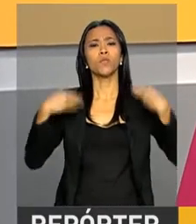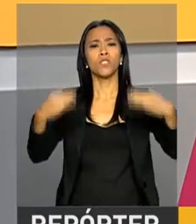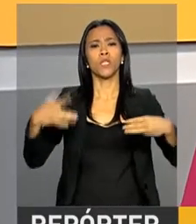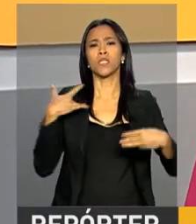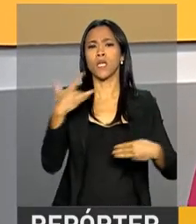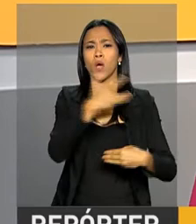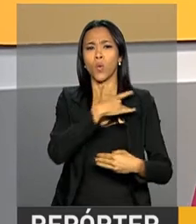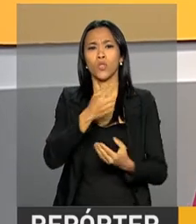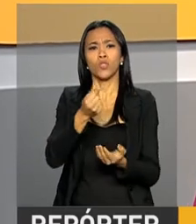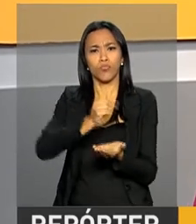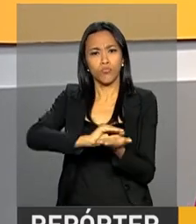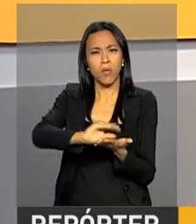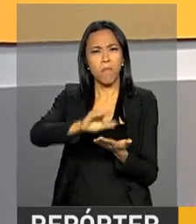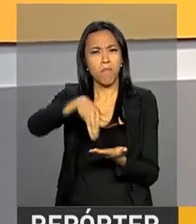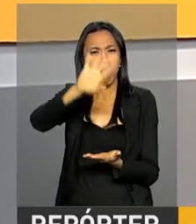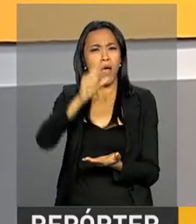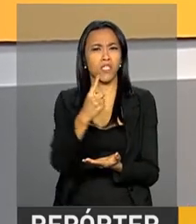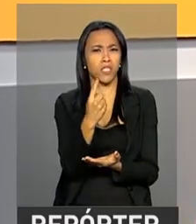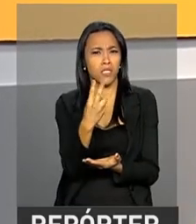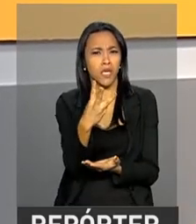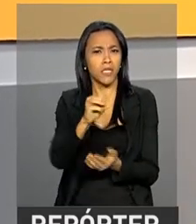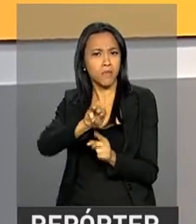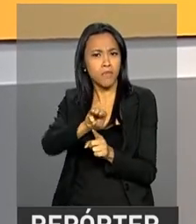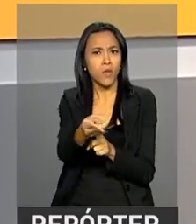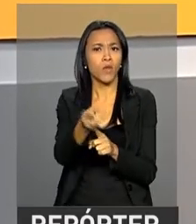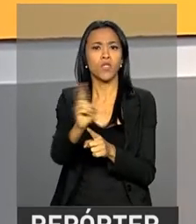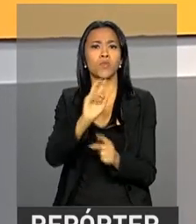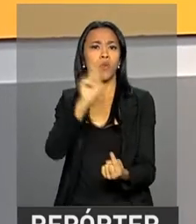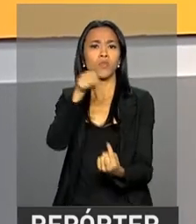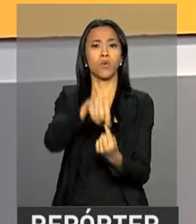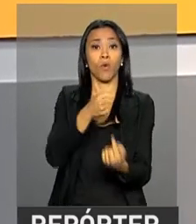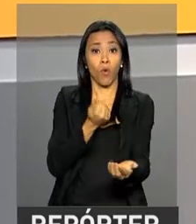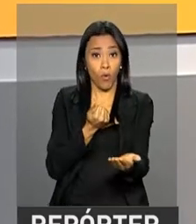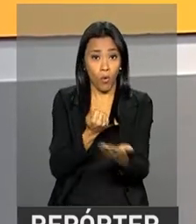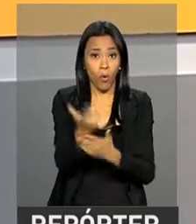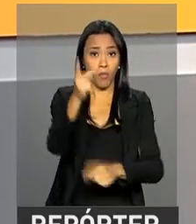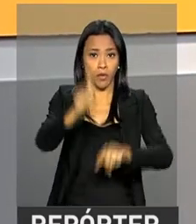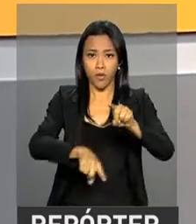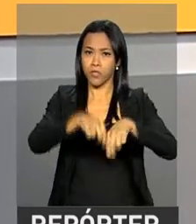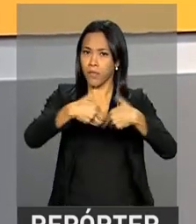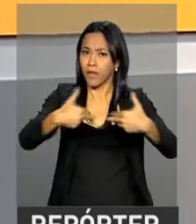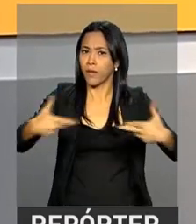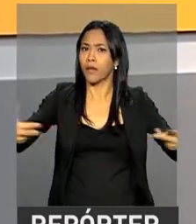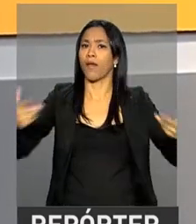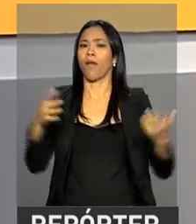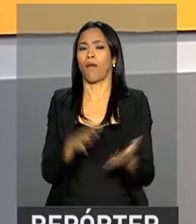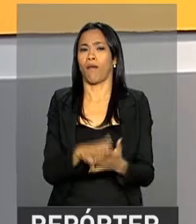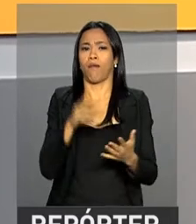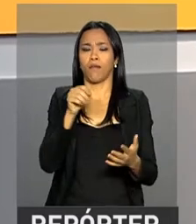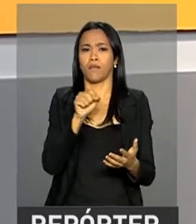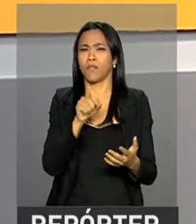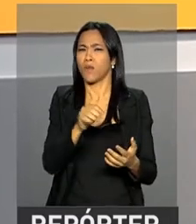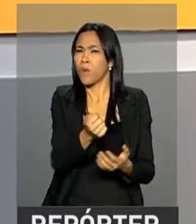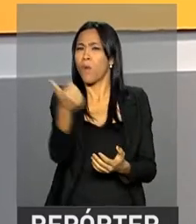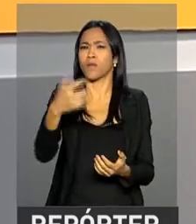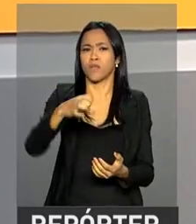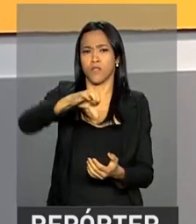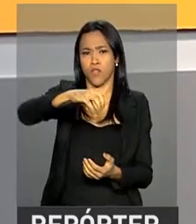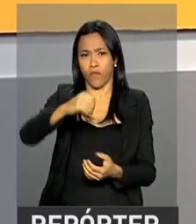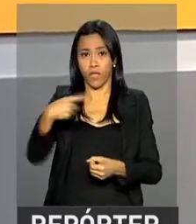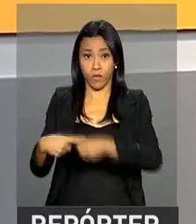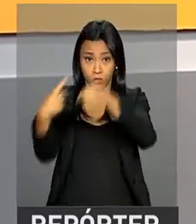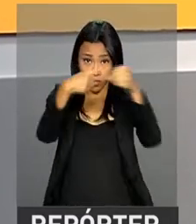liberou mais de 13 milhões de reais para a compra de equipamentos médicos em quase 90 municípios o governo também liberou